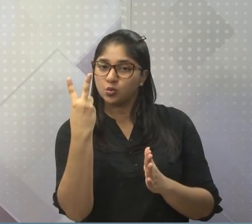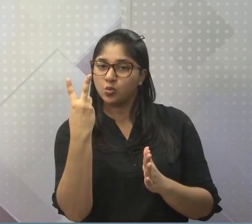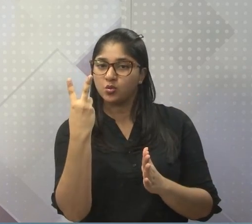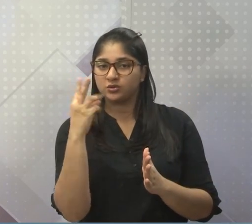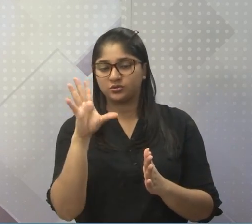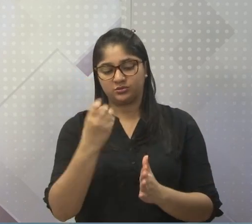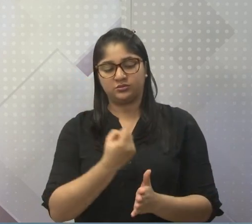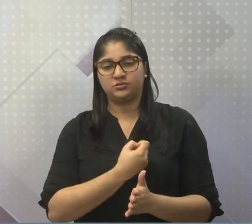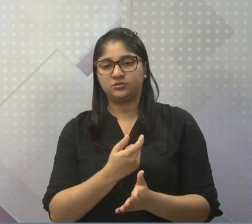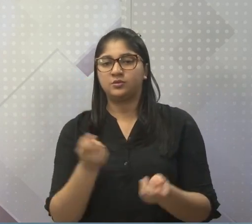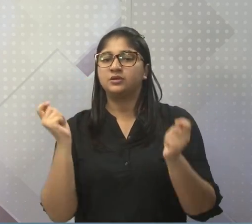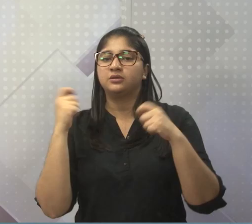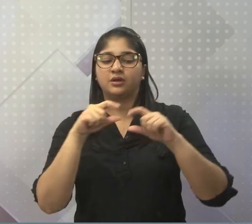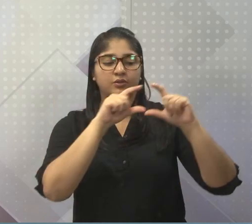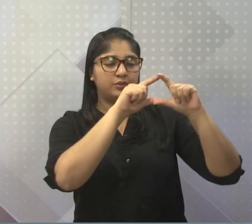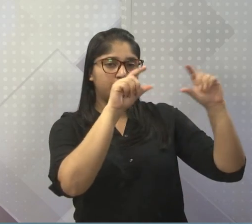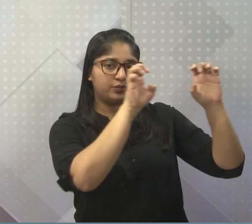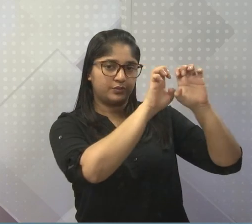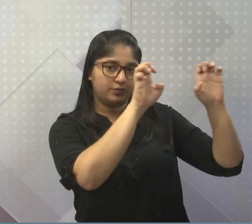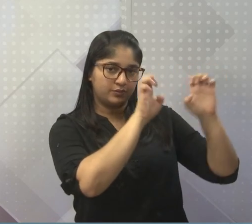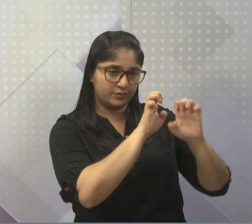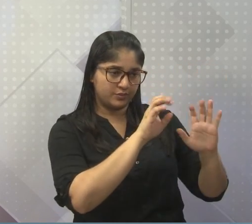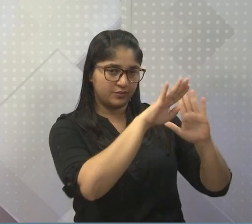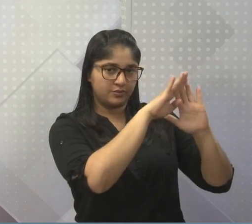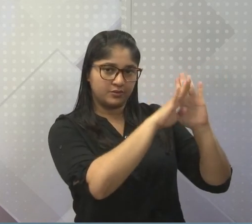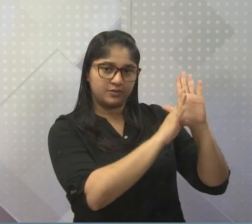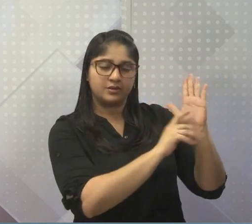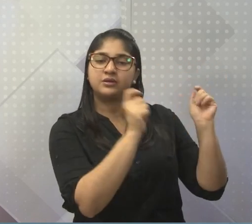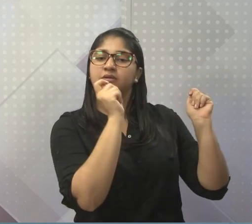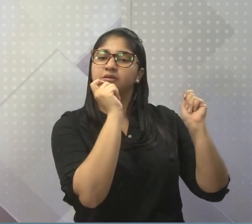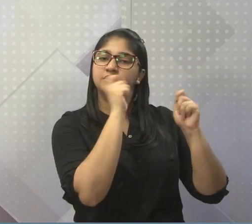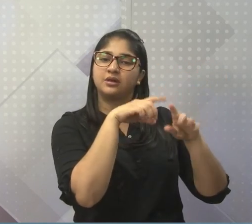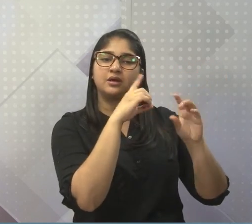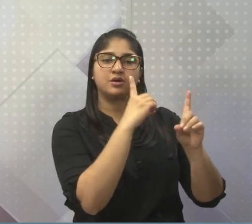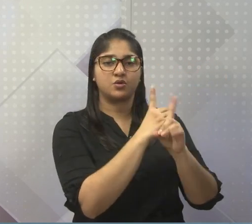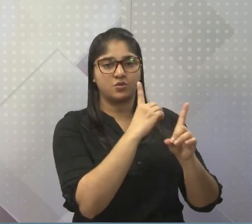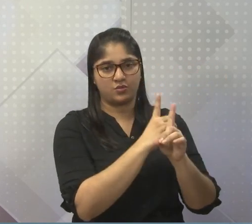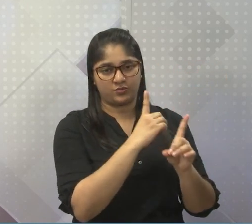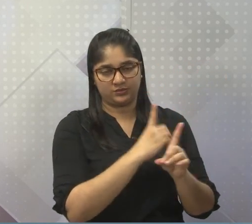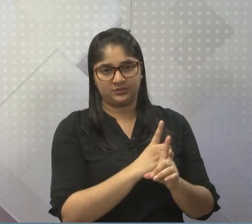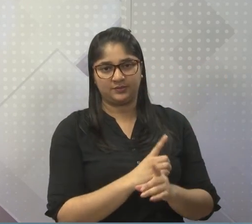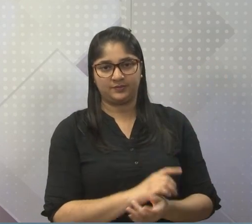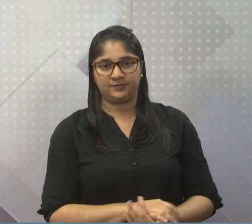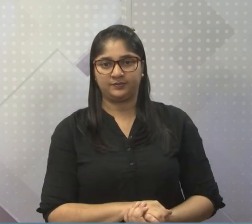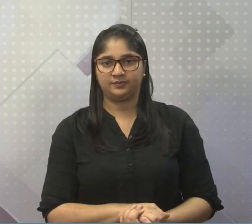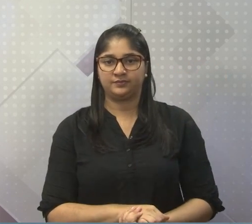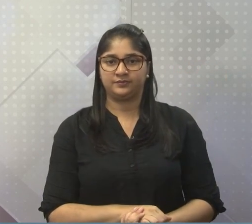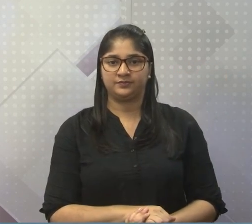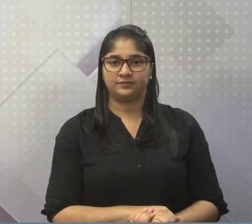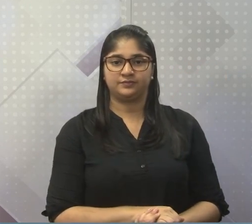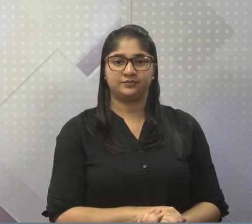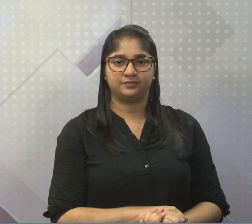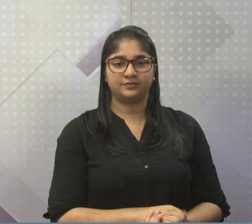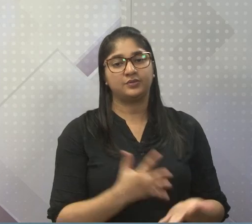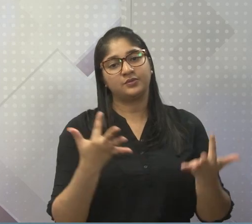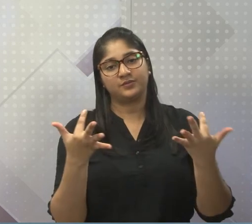fórmulas, com essas equações, a gente consegue calcular qualquer uma das outras medidas.